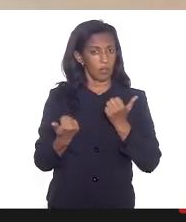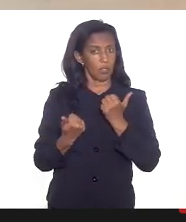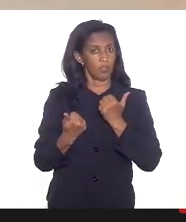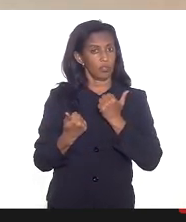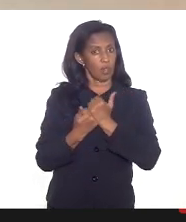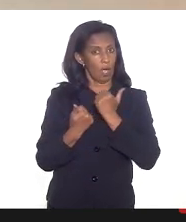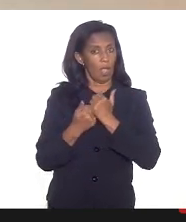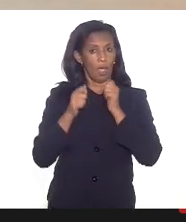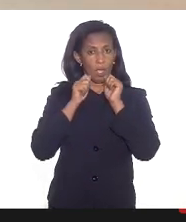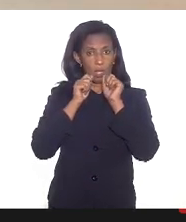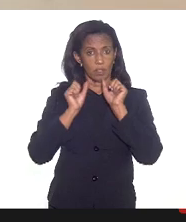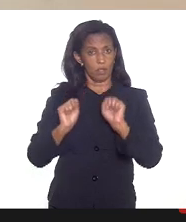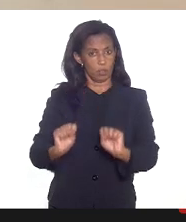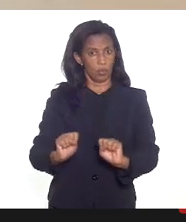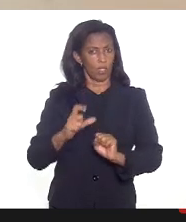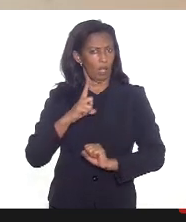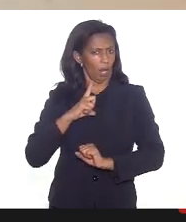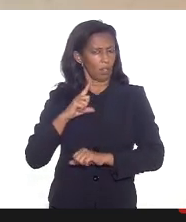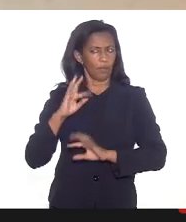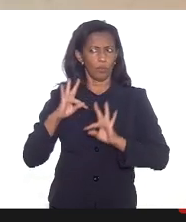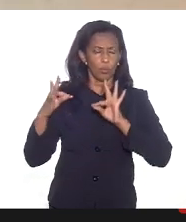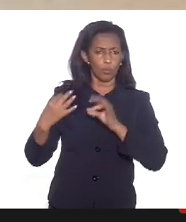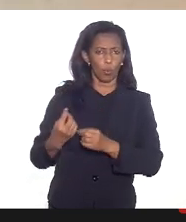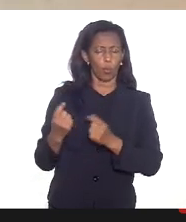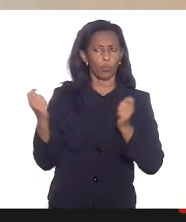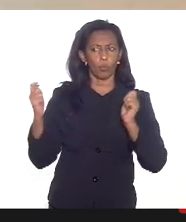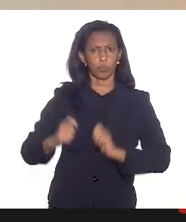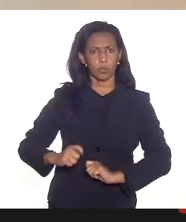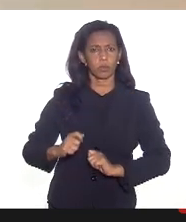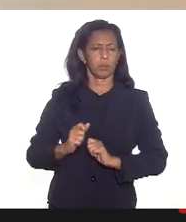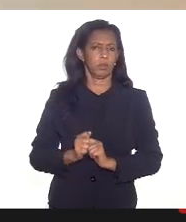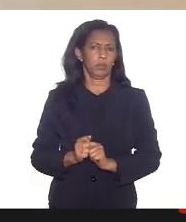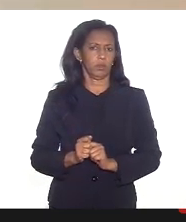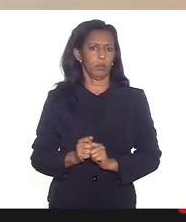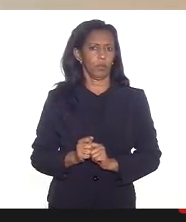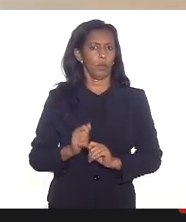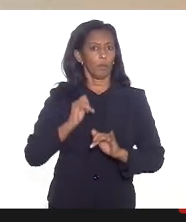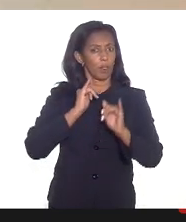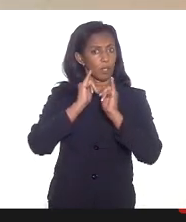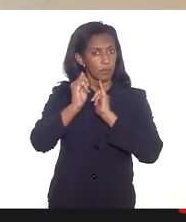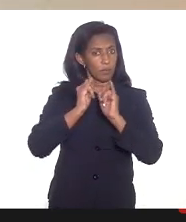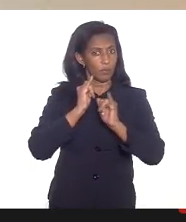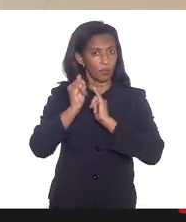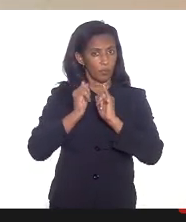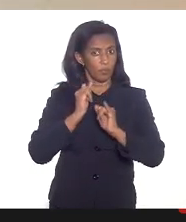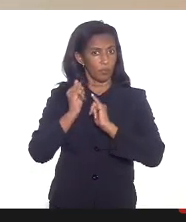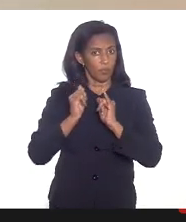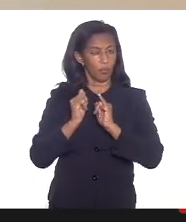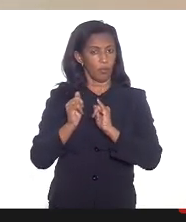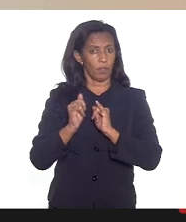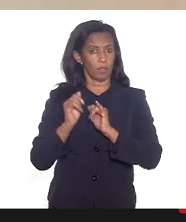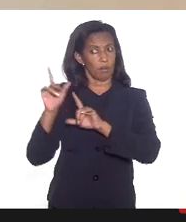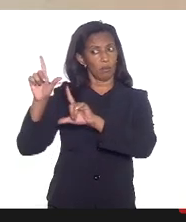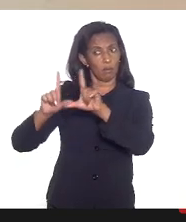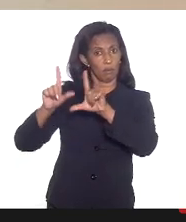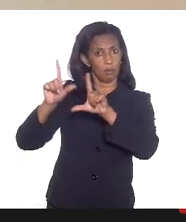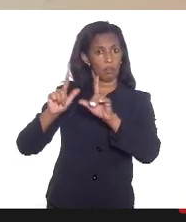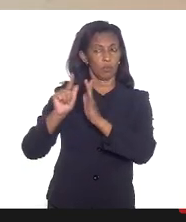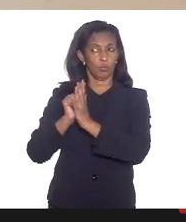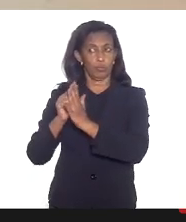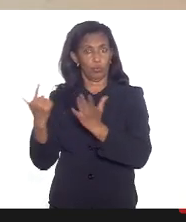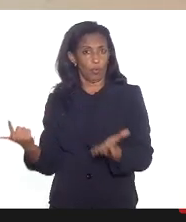alcançar ela tem feito todo todo o possível para disseminar a informação através da grande mídia através